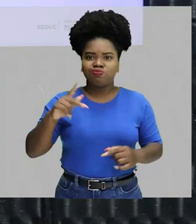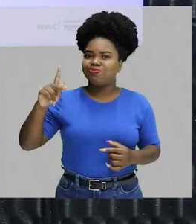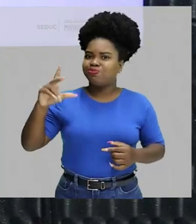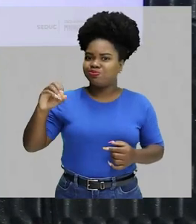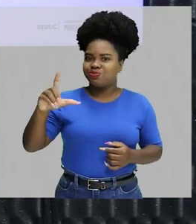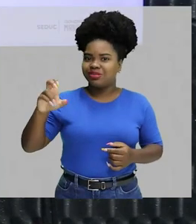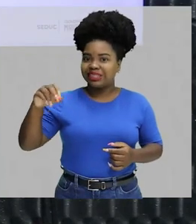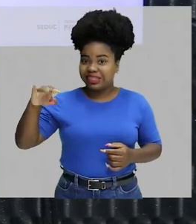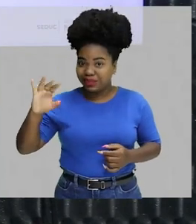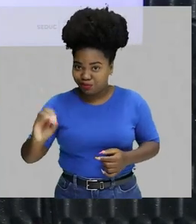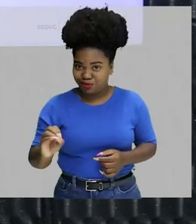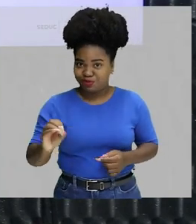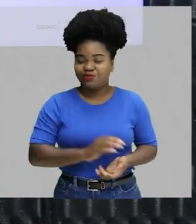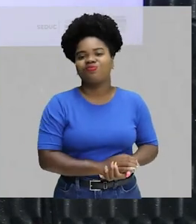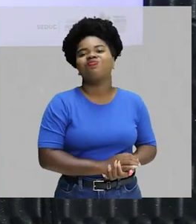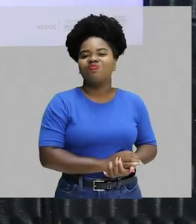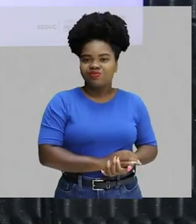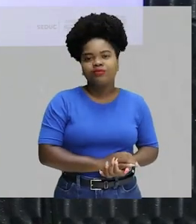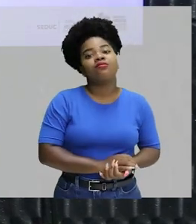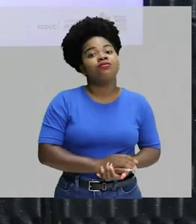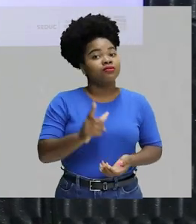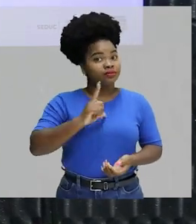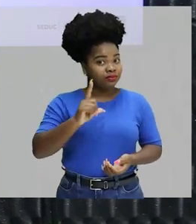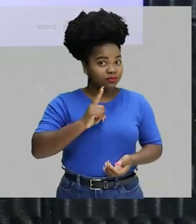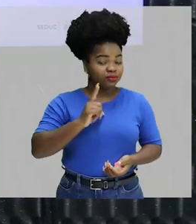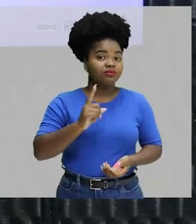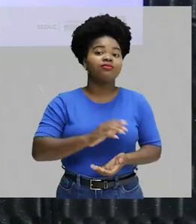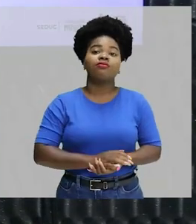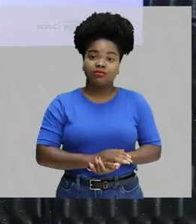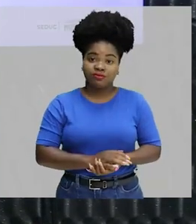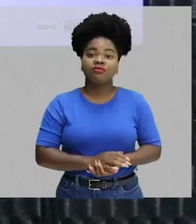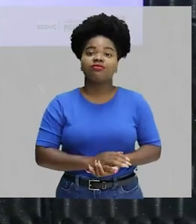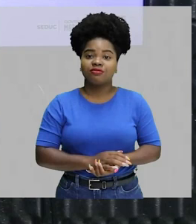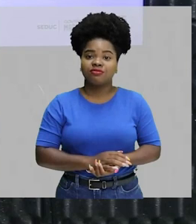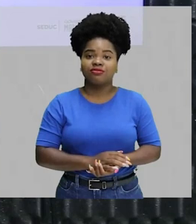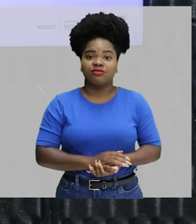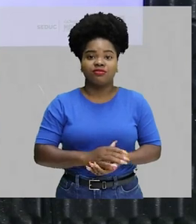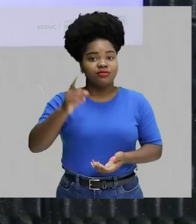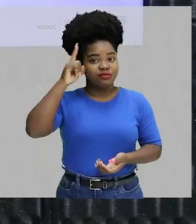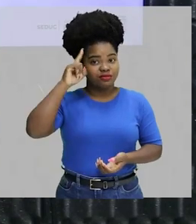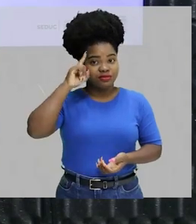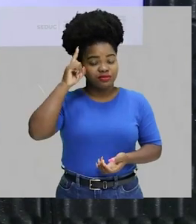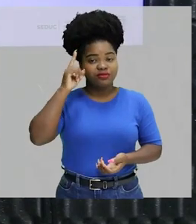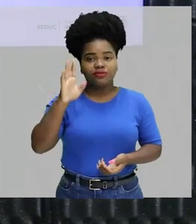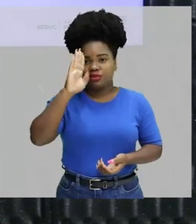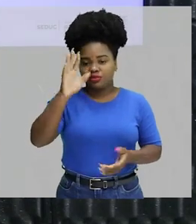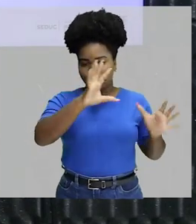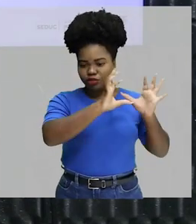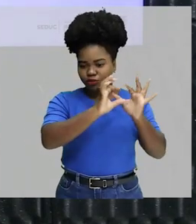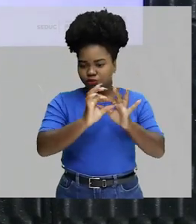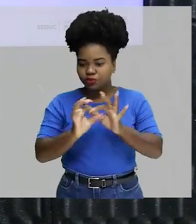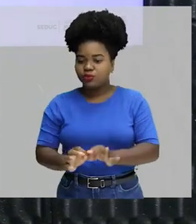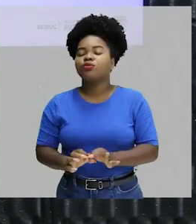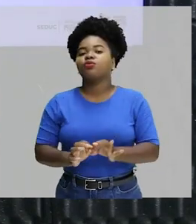polêmicos fazem parte da nossa vida Principalmente nesse contexto em que vivemos muitos